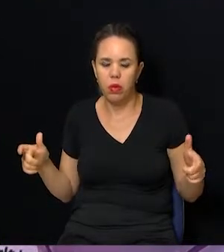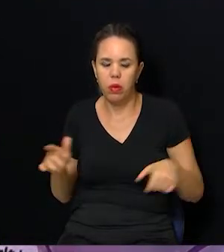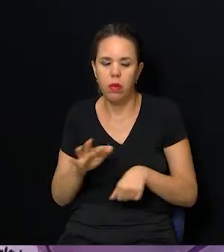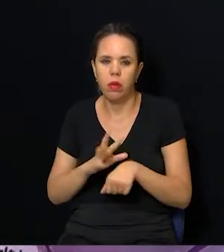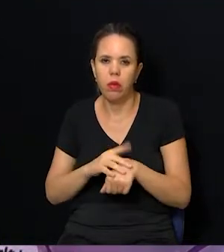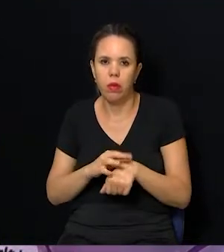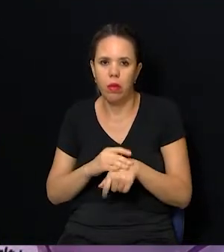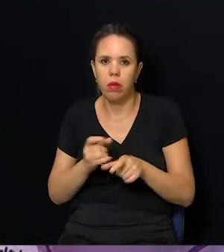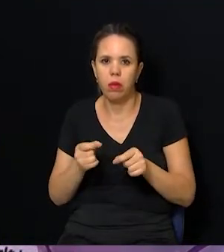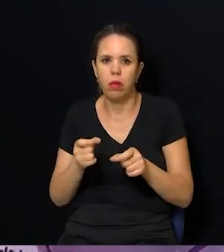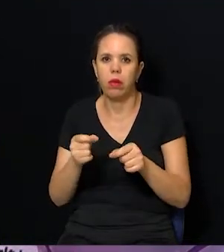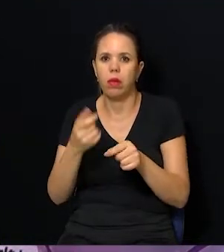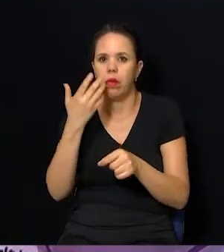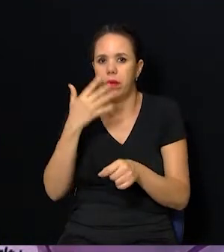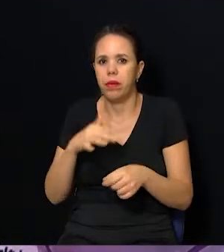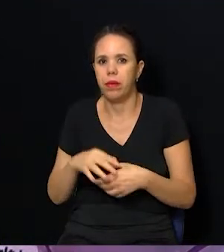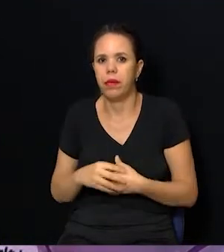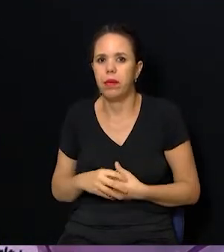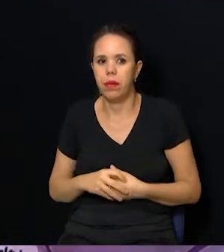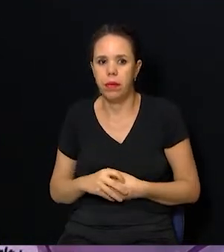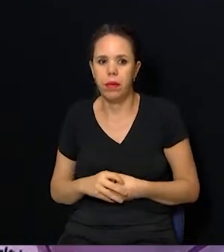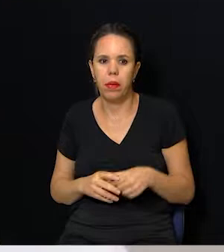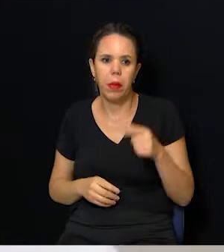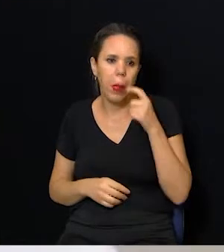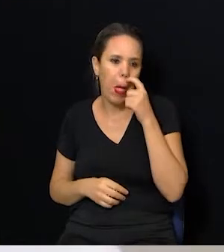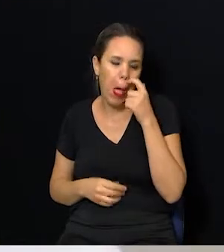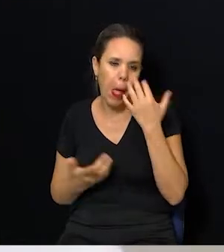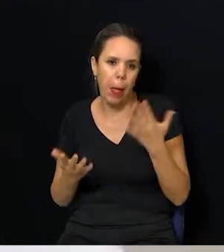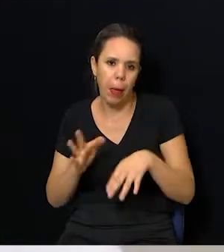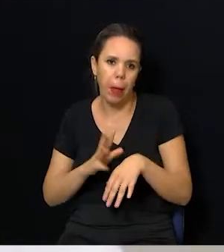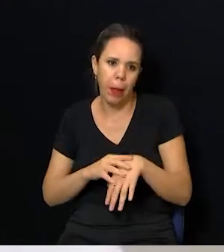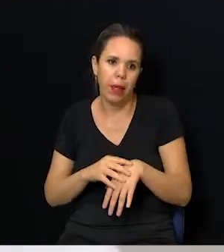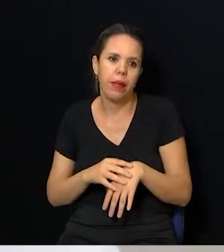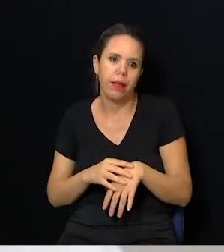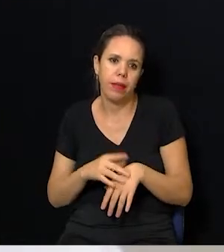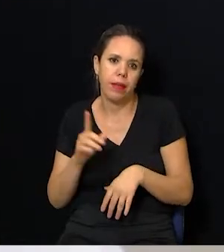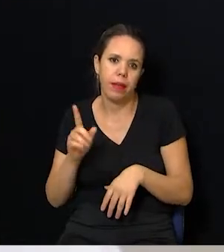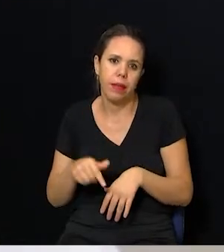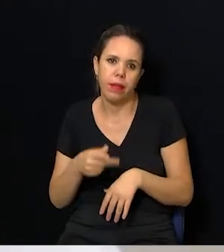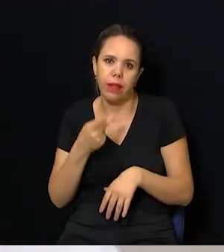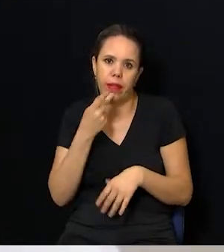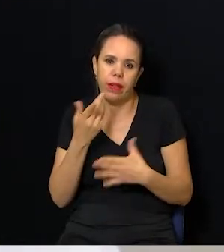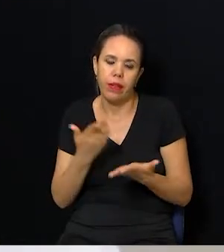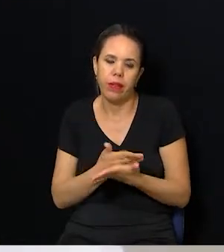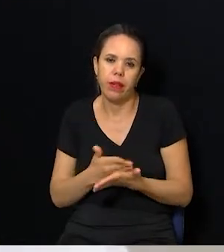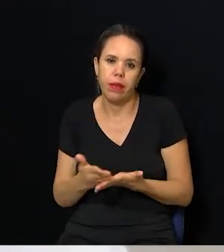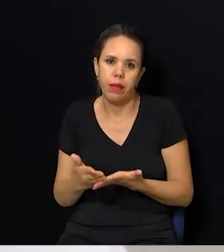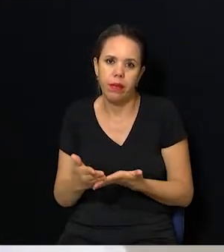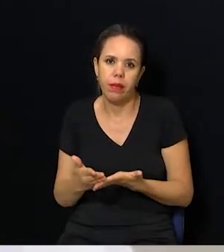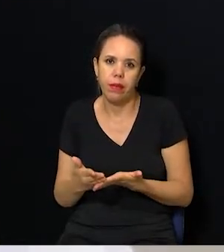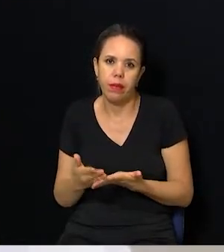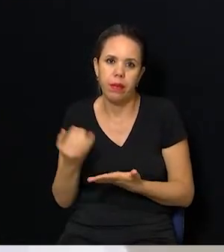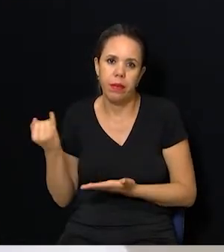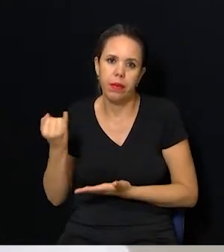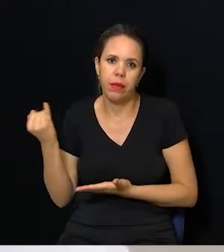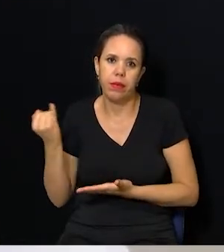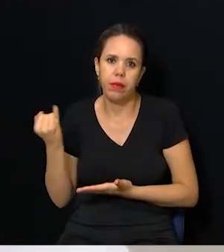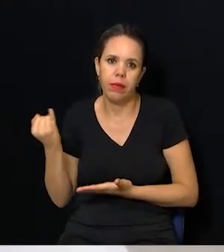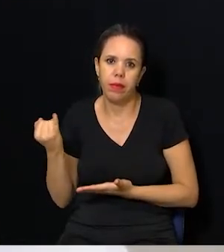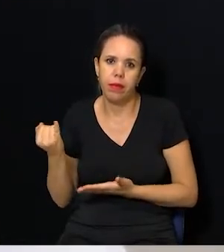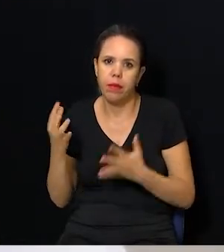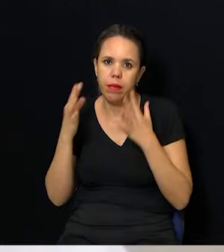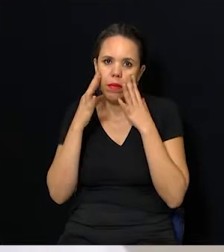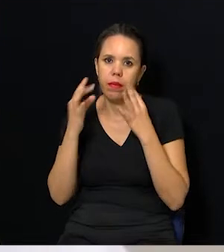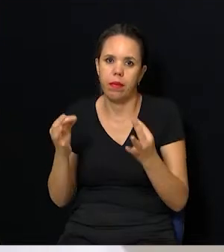mais frequente dos tumores na infância, tá? Agora, é uma doença rara, mas como eu falei no começo, a importância da gente